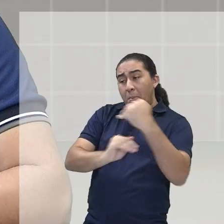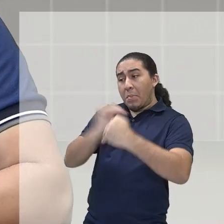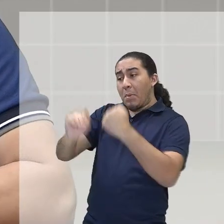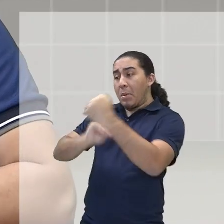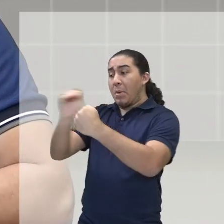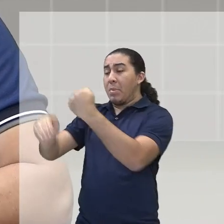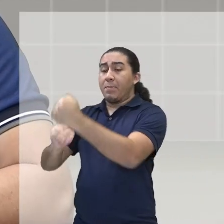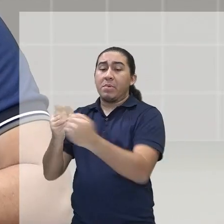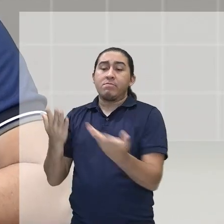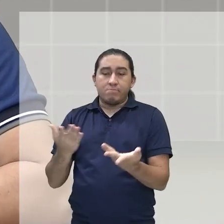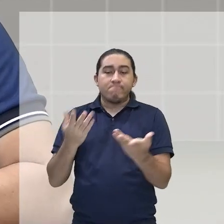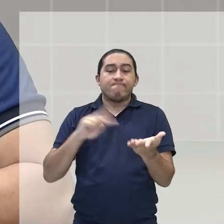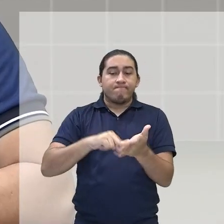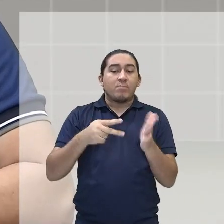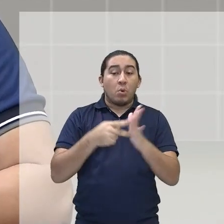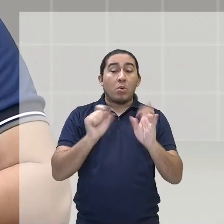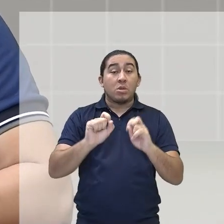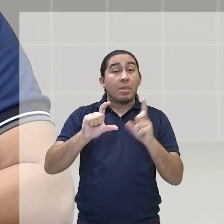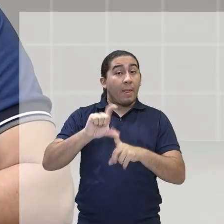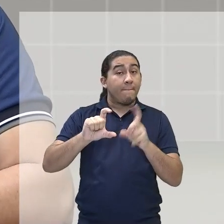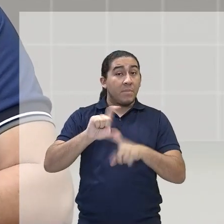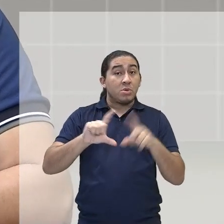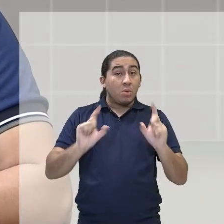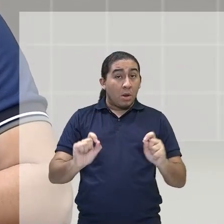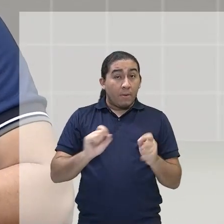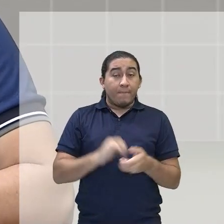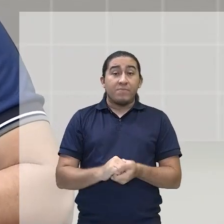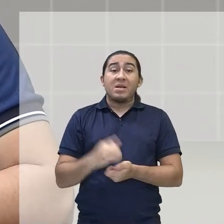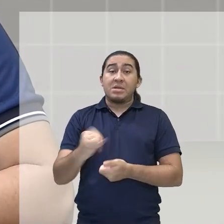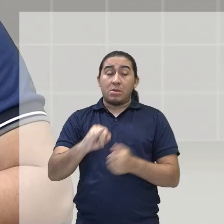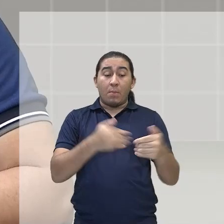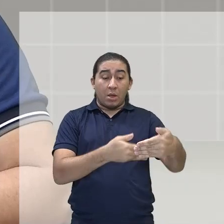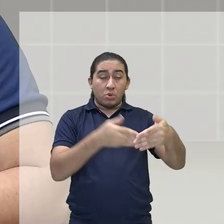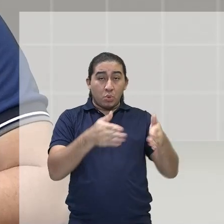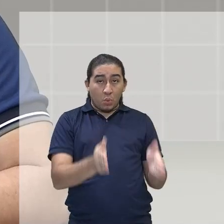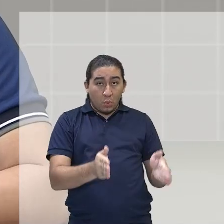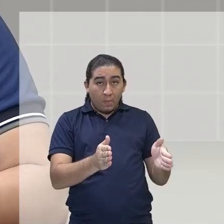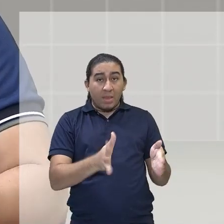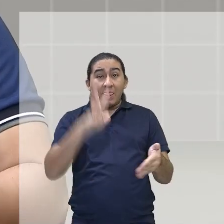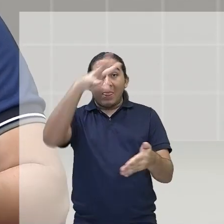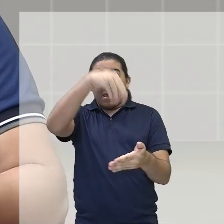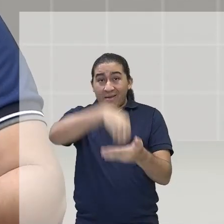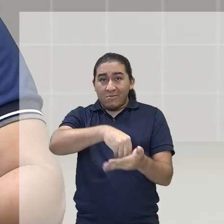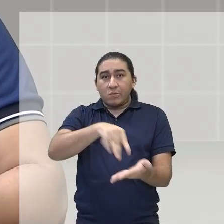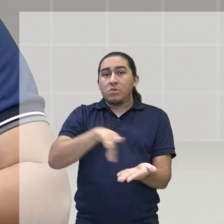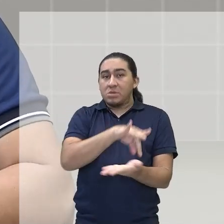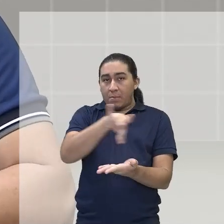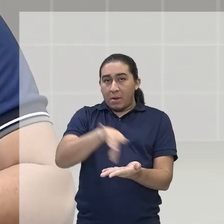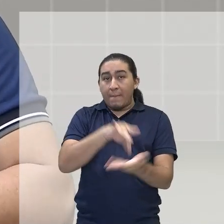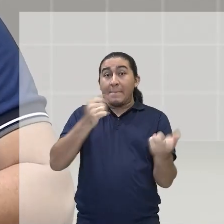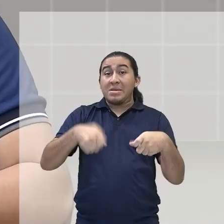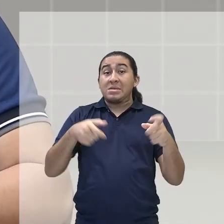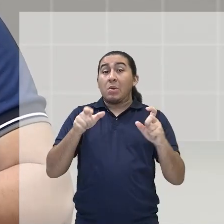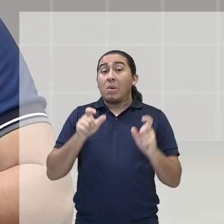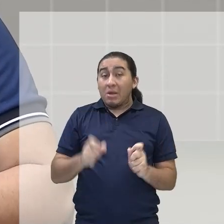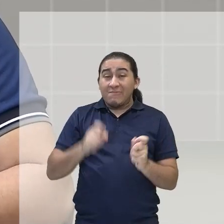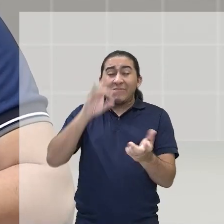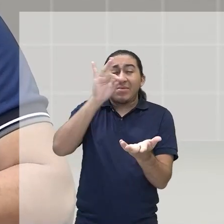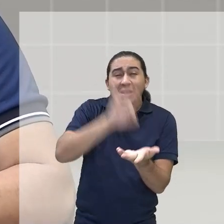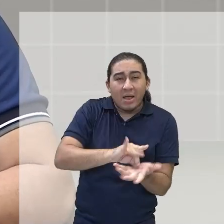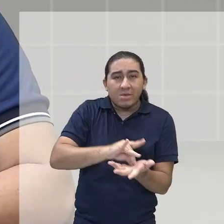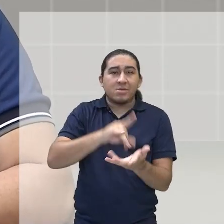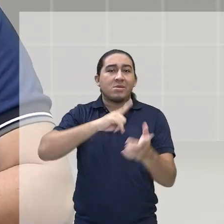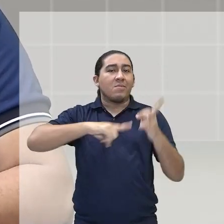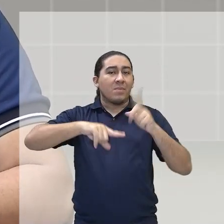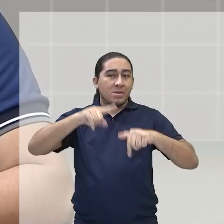depende, obviamente, né, a gente sabe que para funcionar uma turma do CMEAN, é imprescindível, né, os equipamentos. Então,